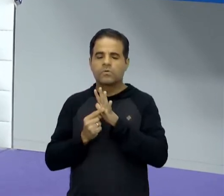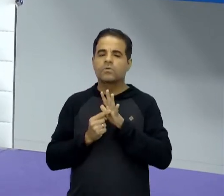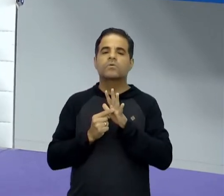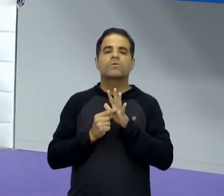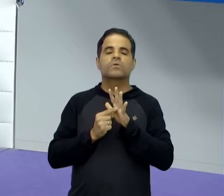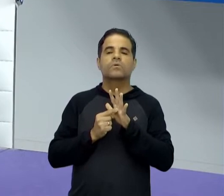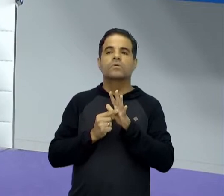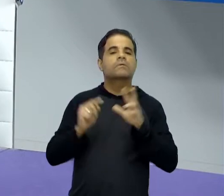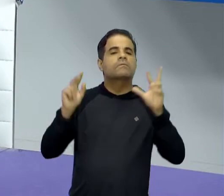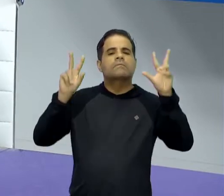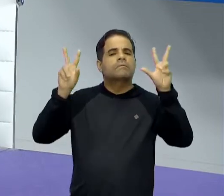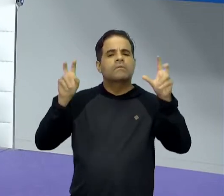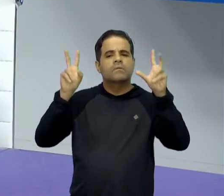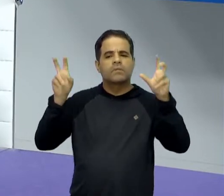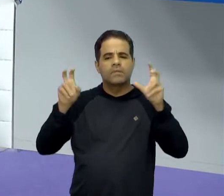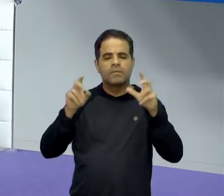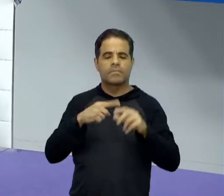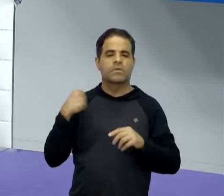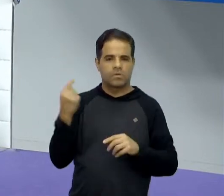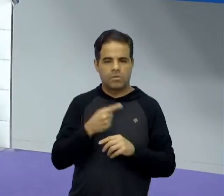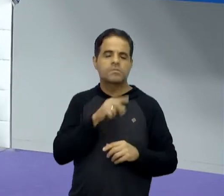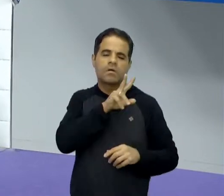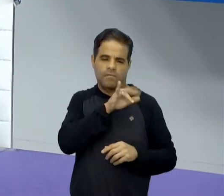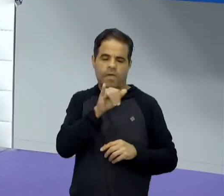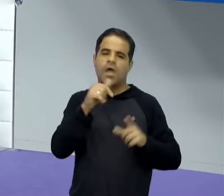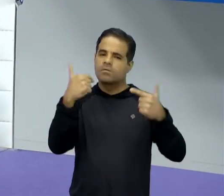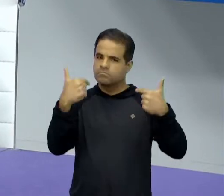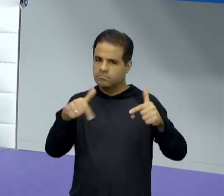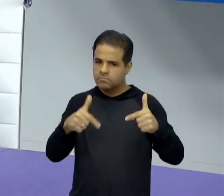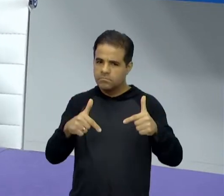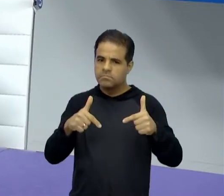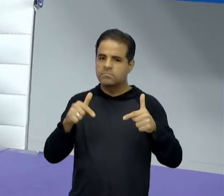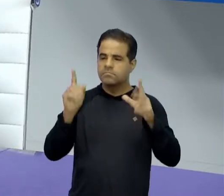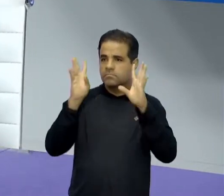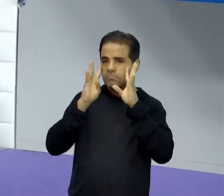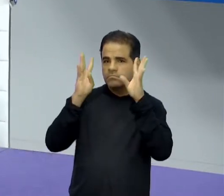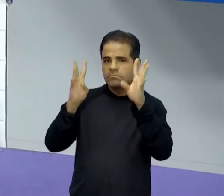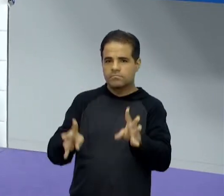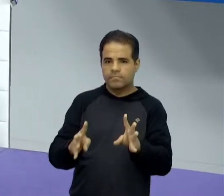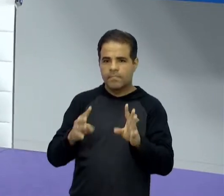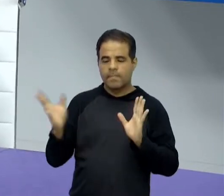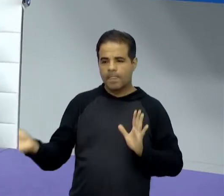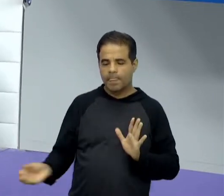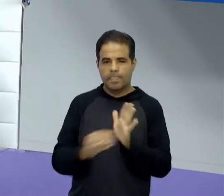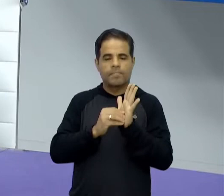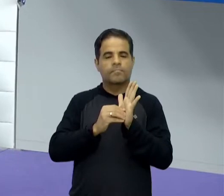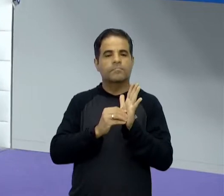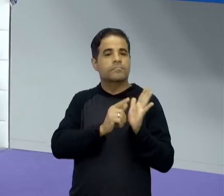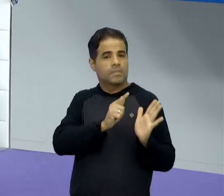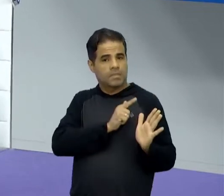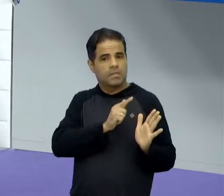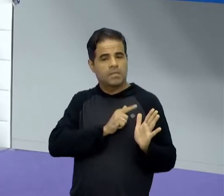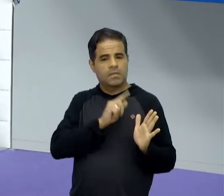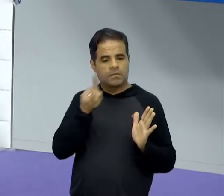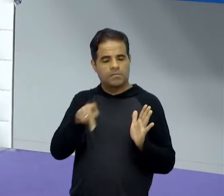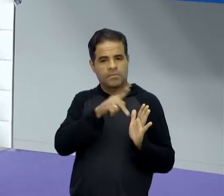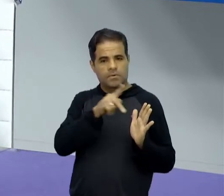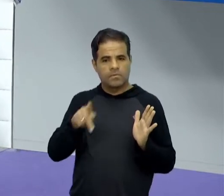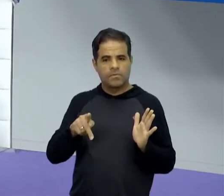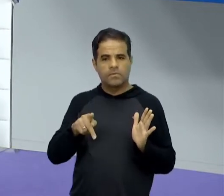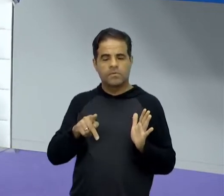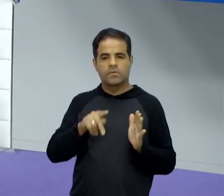o rico tema ao qual nós vamos trabalhar. Portanto, é uma honra aqui ter comigo a professora